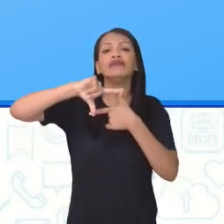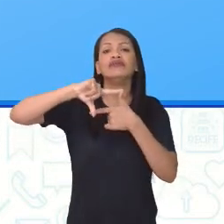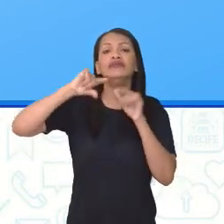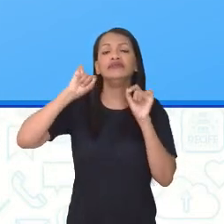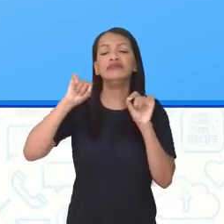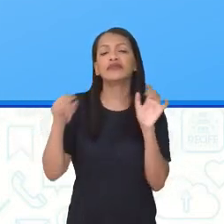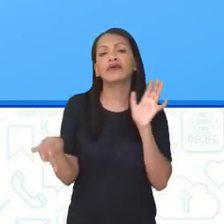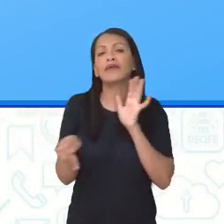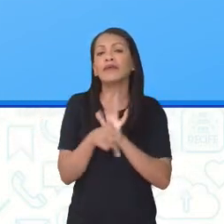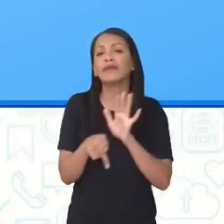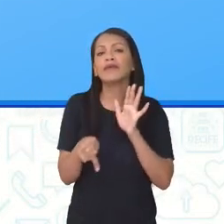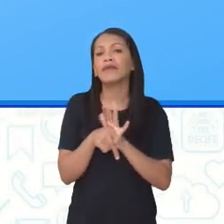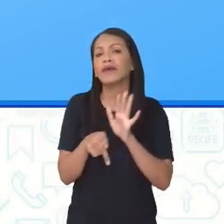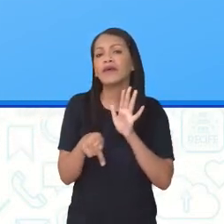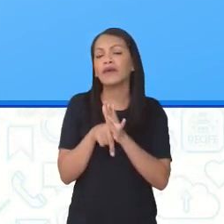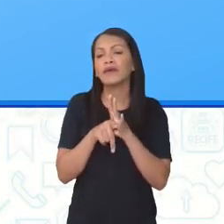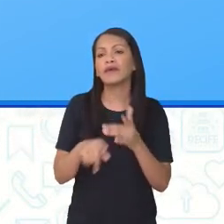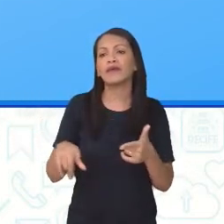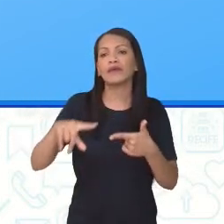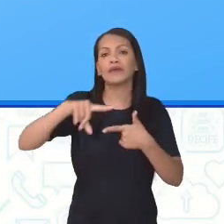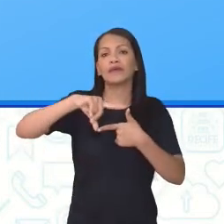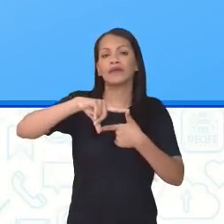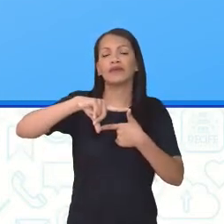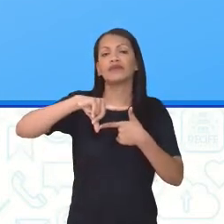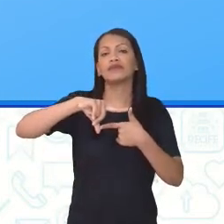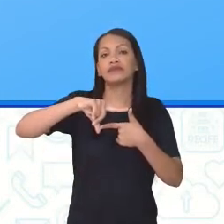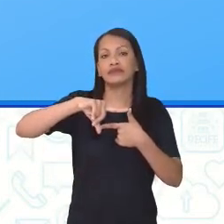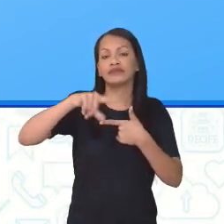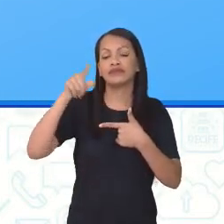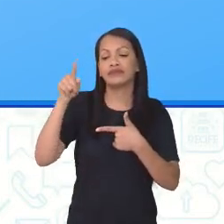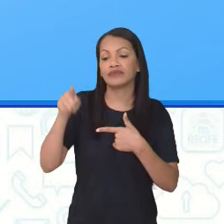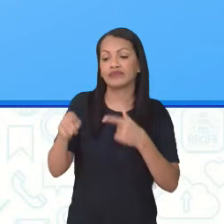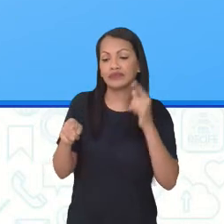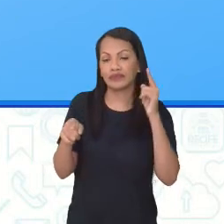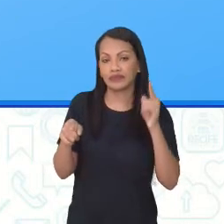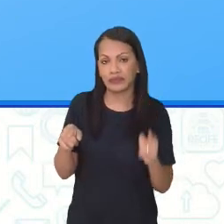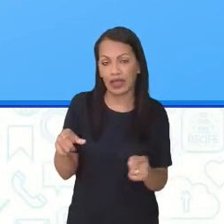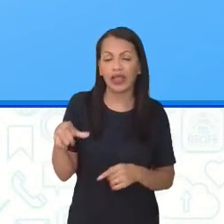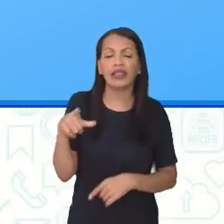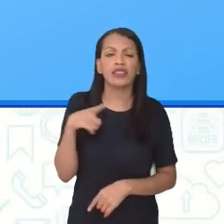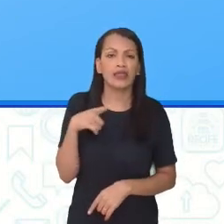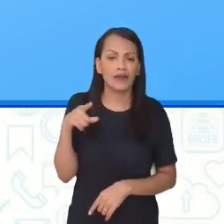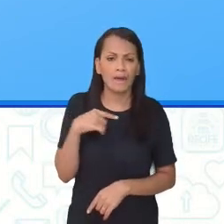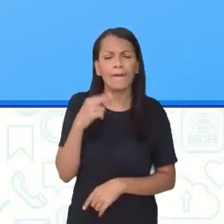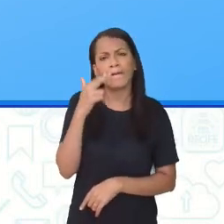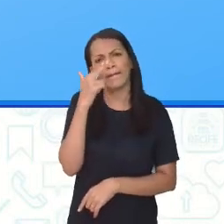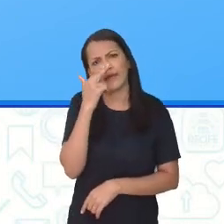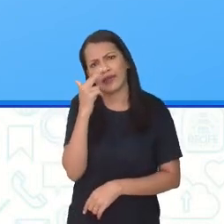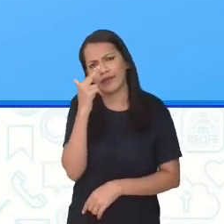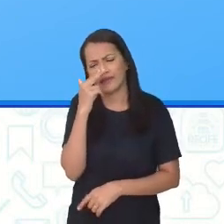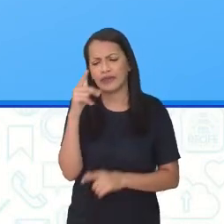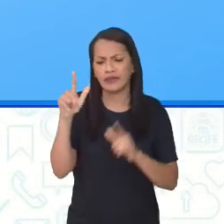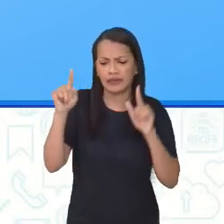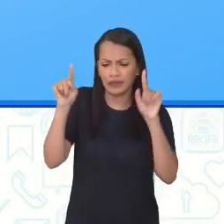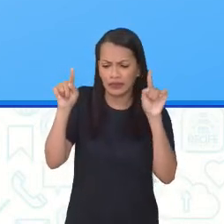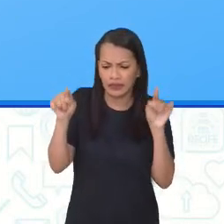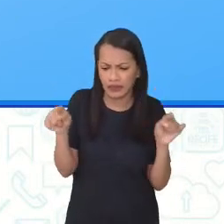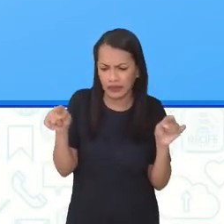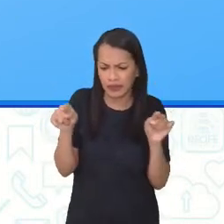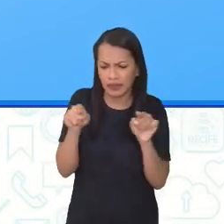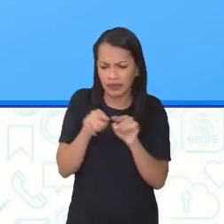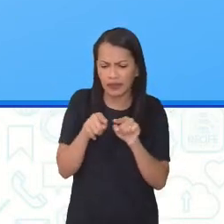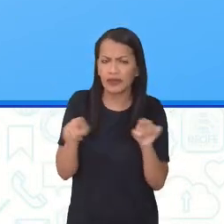próprio retângulo, tá? Que os lados paralelos, eles têm o mesmo tamanho, mas são só os lados opostos.